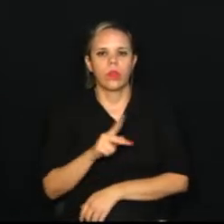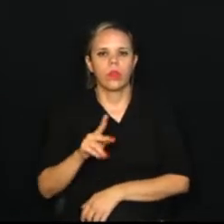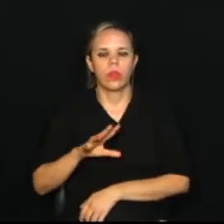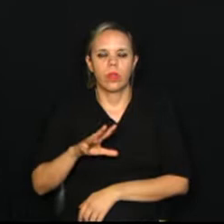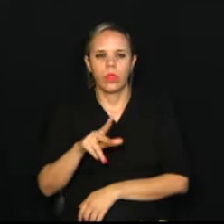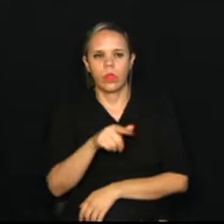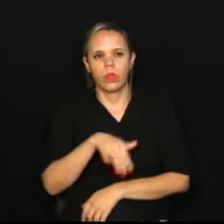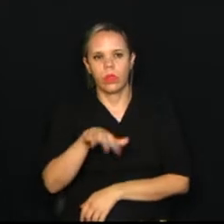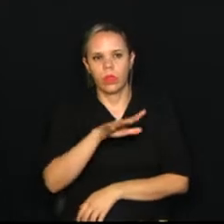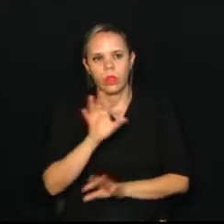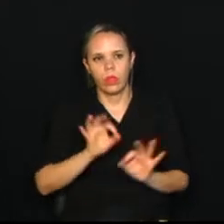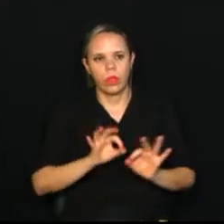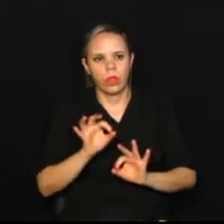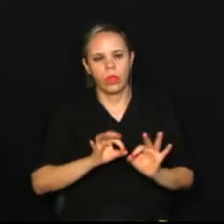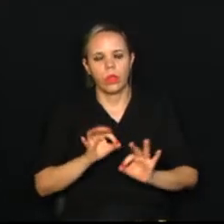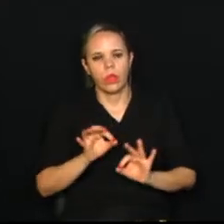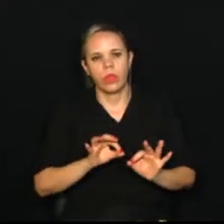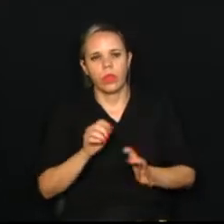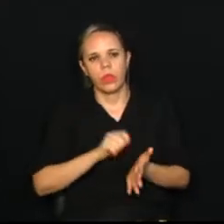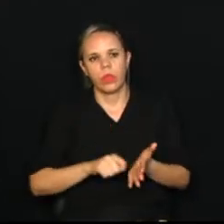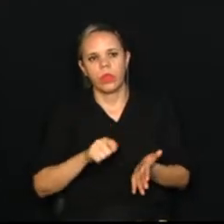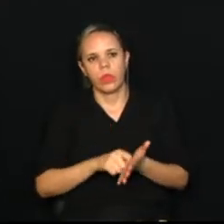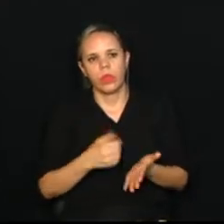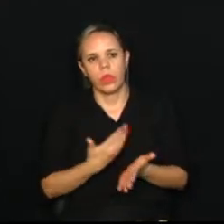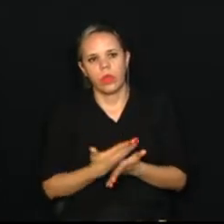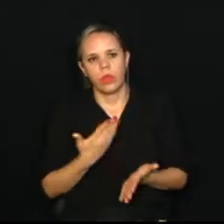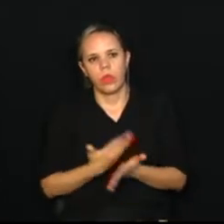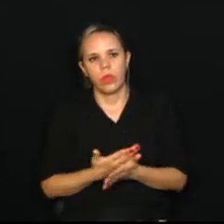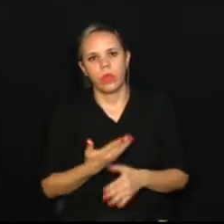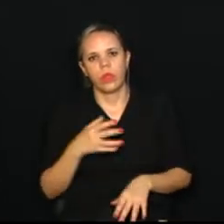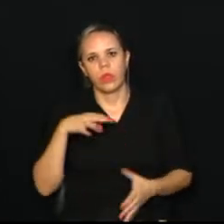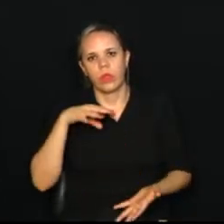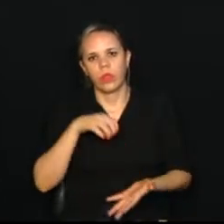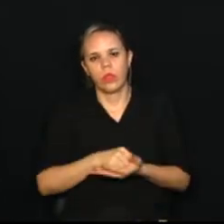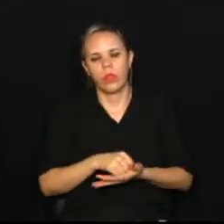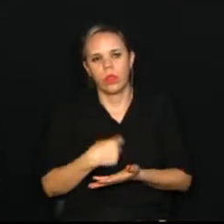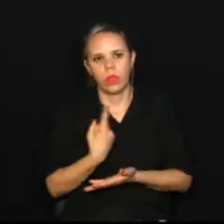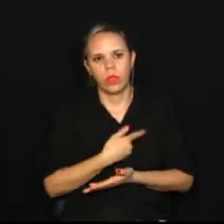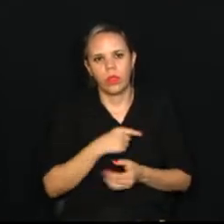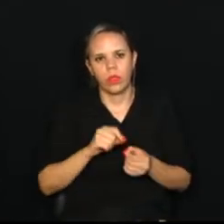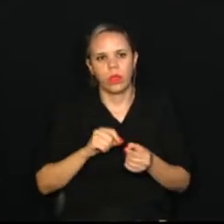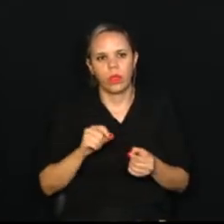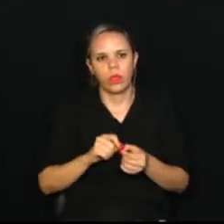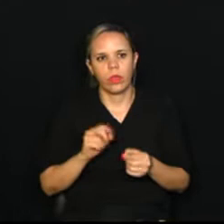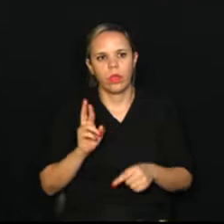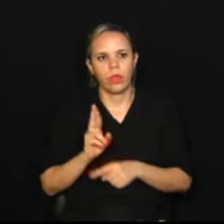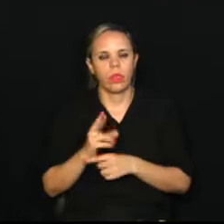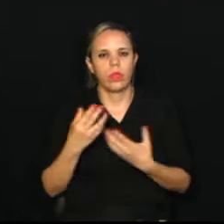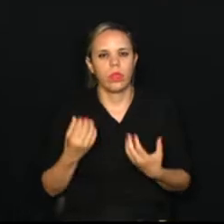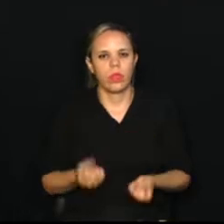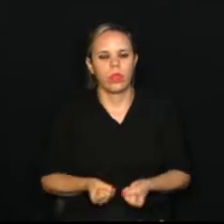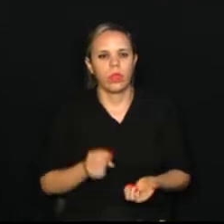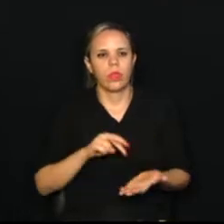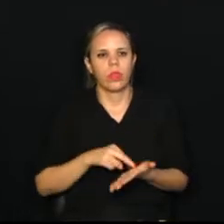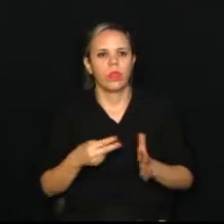si, planejando as aulas. As matrículas nossas são georreferenciadas, ou